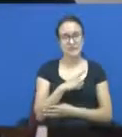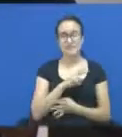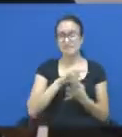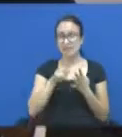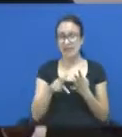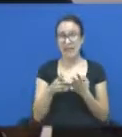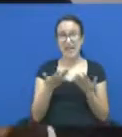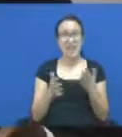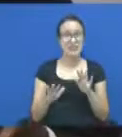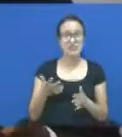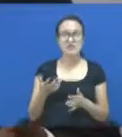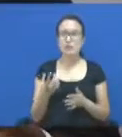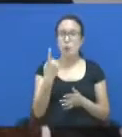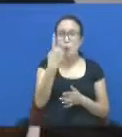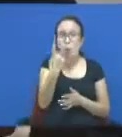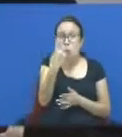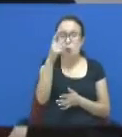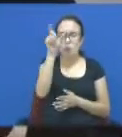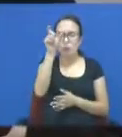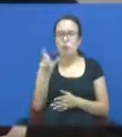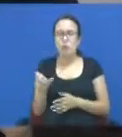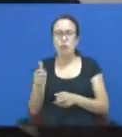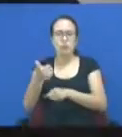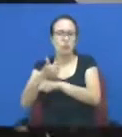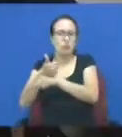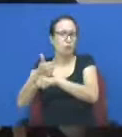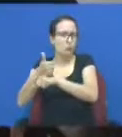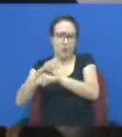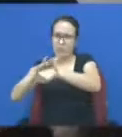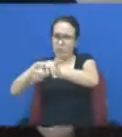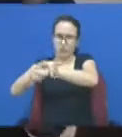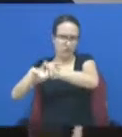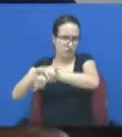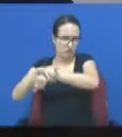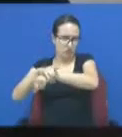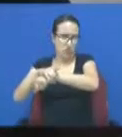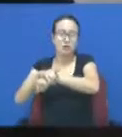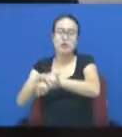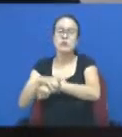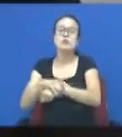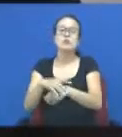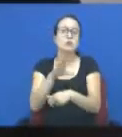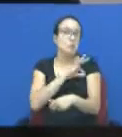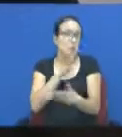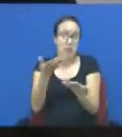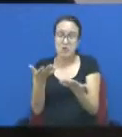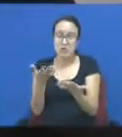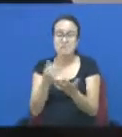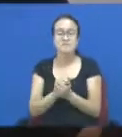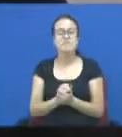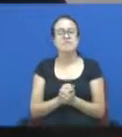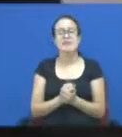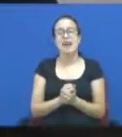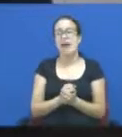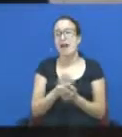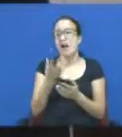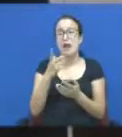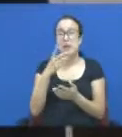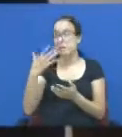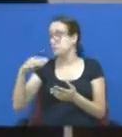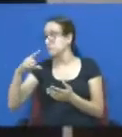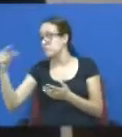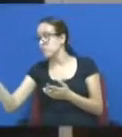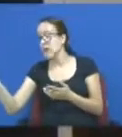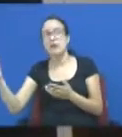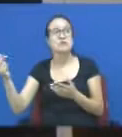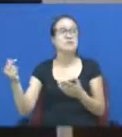um, ele vai para o almoço e deixa o quê? Tudo vazio, é uma facilidade muito grande, né? Pode contar com esse vereador,